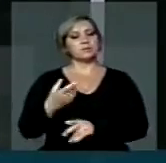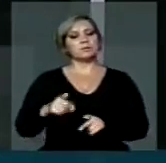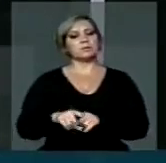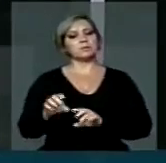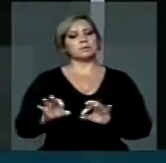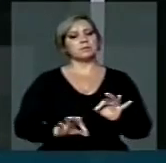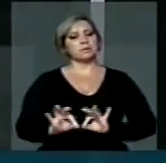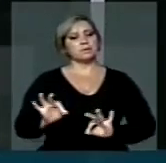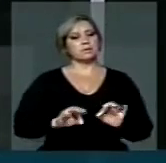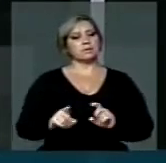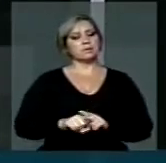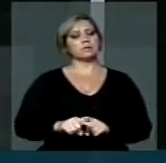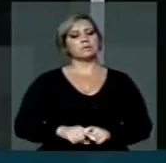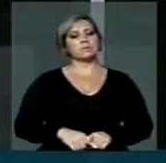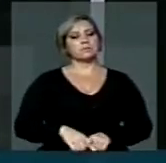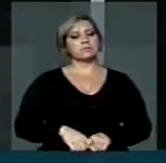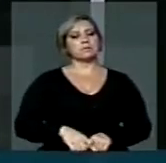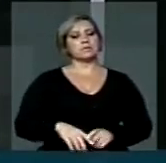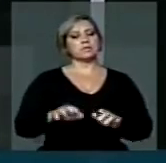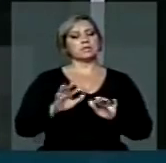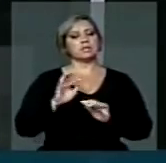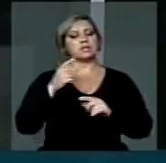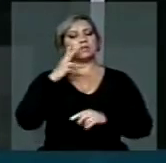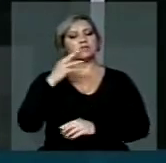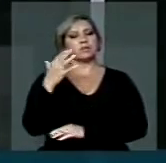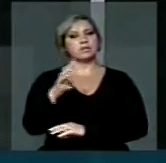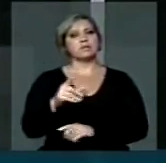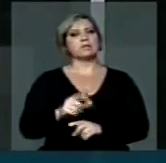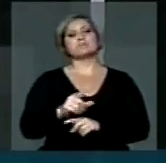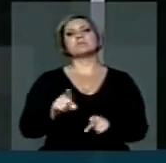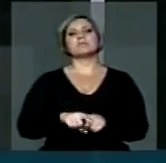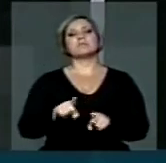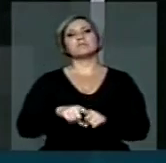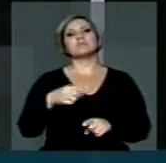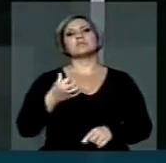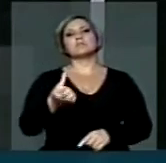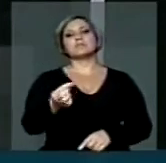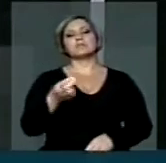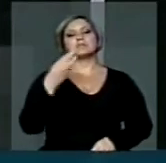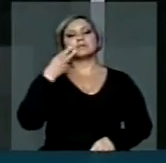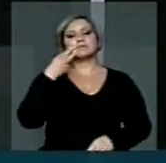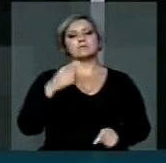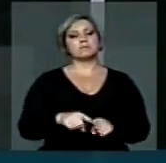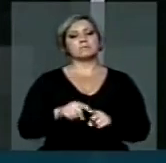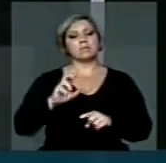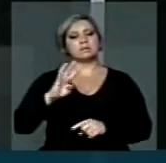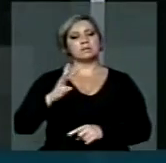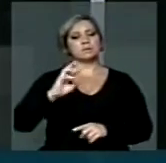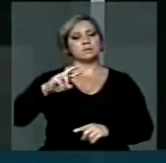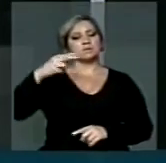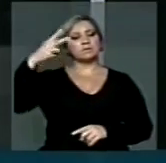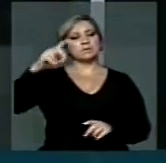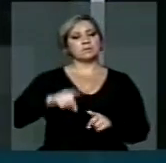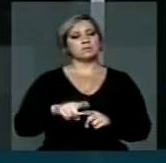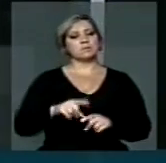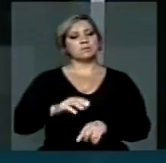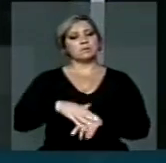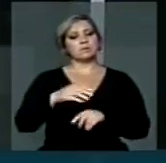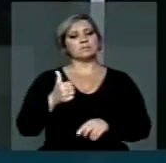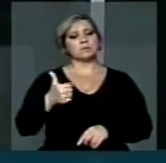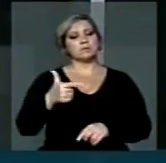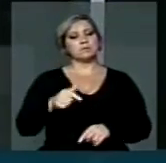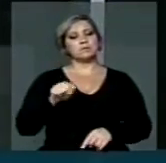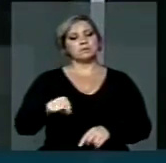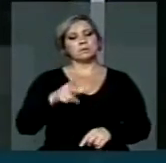na agricultura consorciada com a floresta será de 16 milhões, 4 vezes mais, para mais de